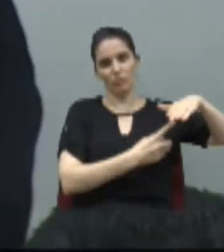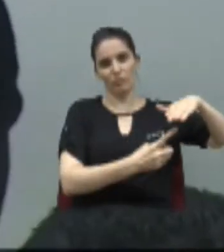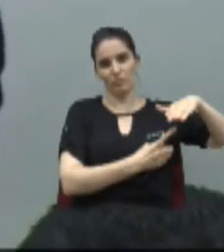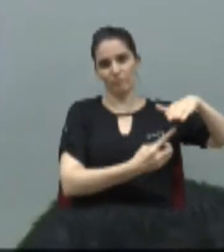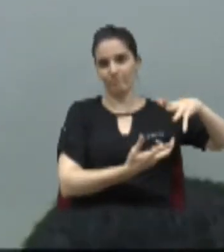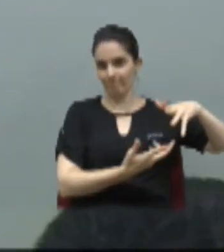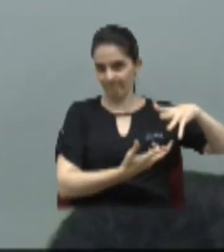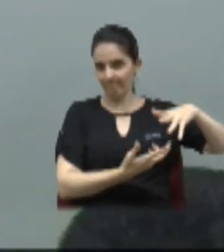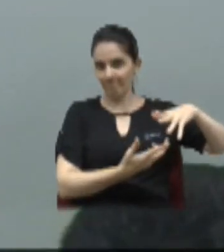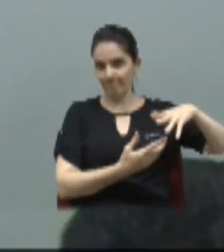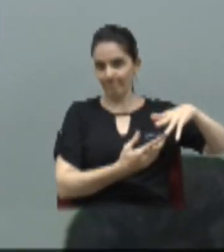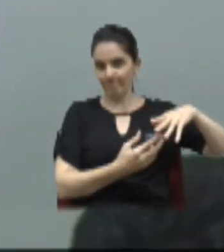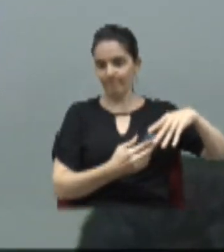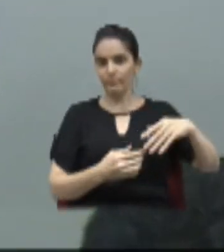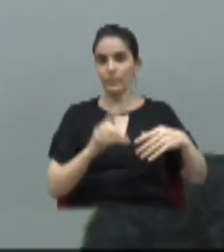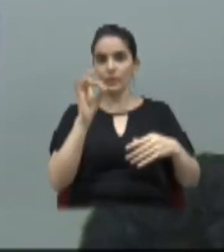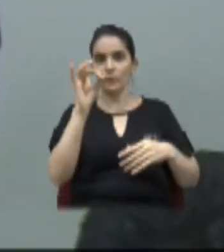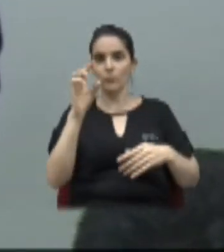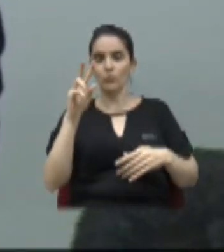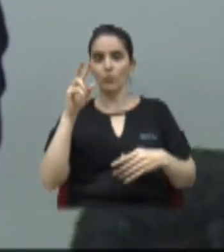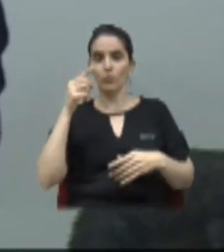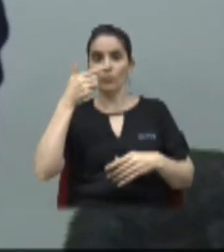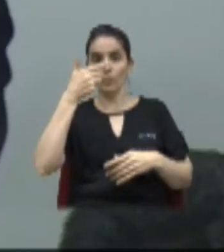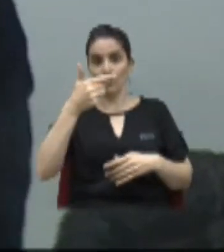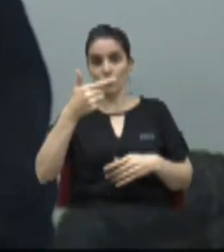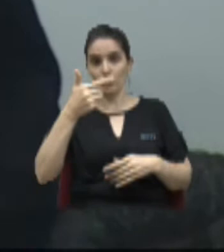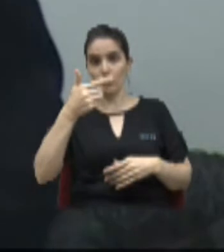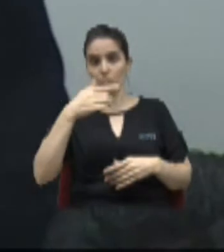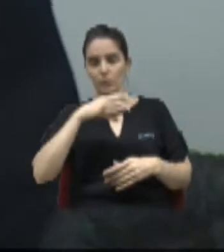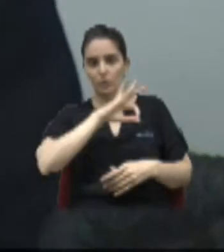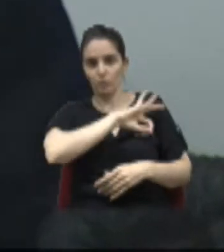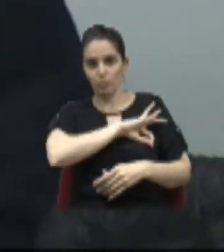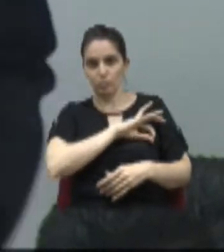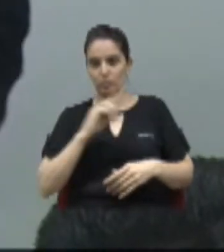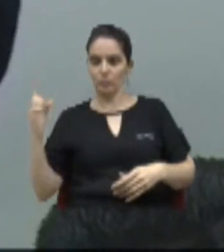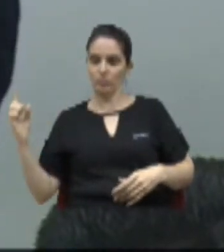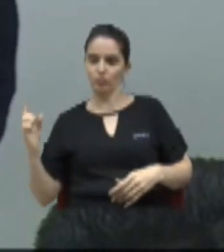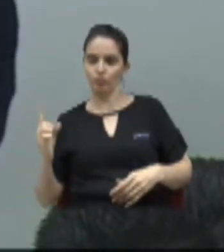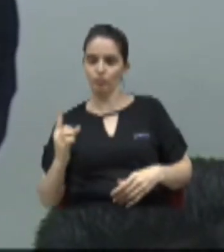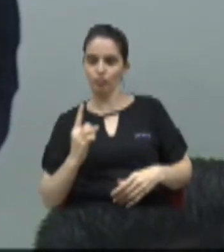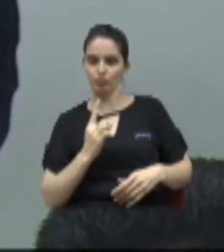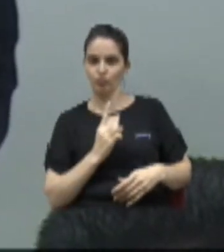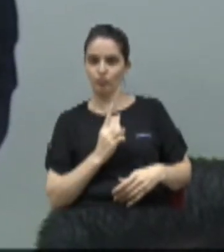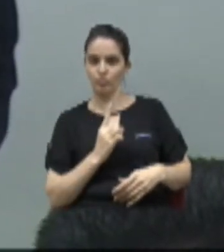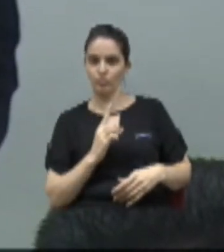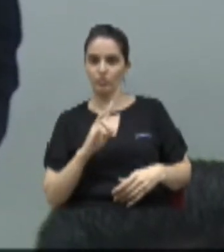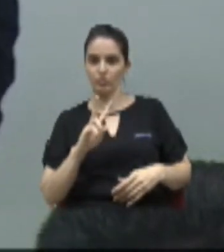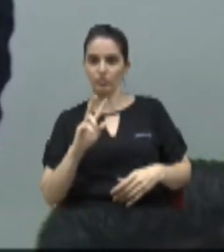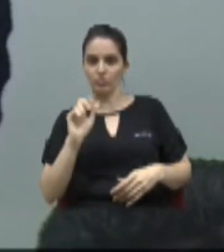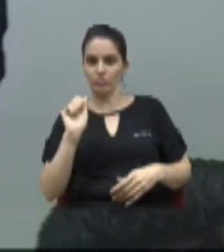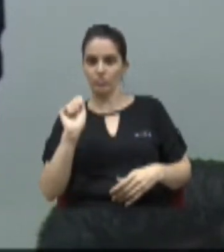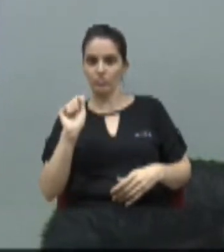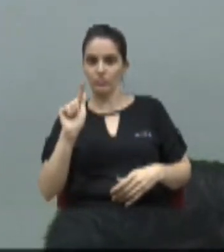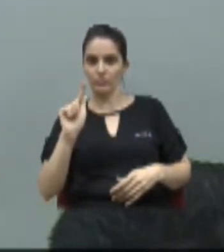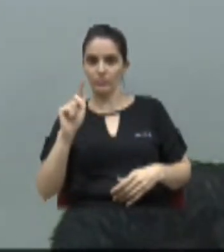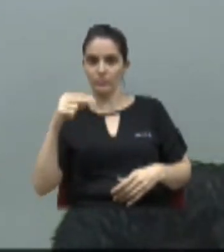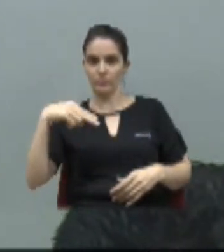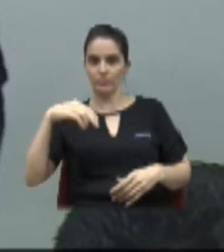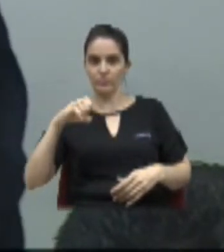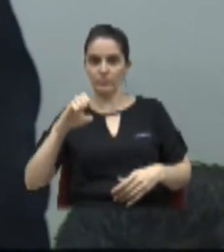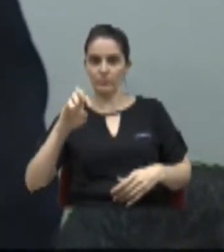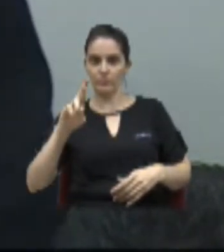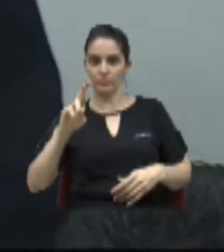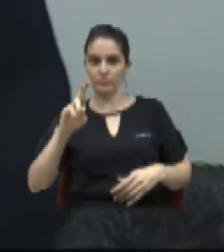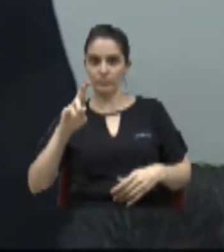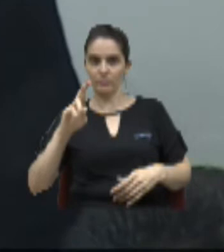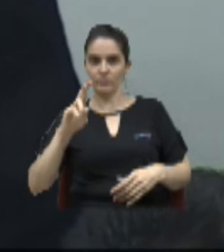momento chegou dois policiais e o Wagner, que foi um dos policiais, ele entrou e eu cheguei em seguida ali